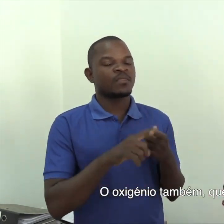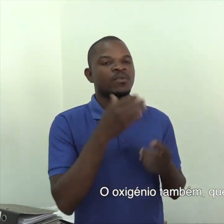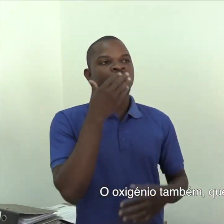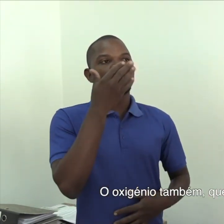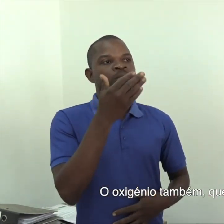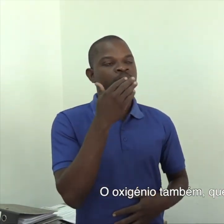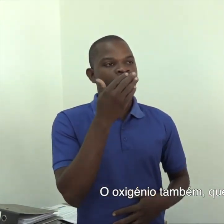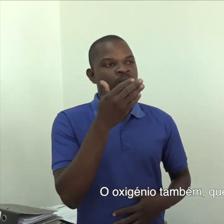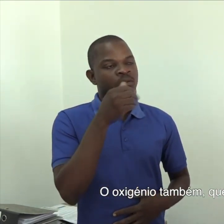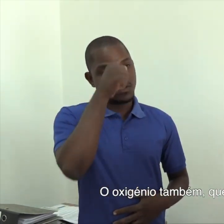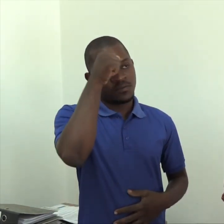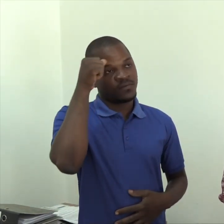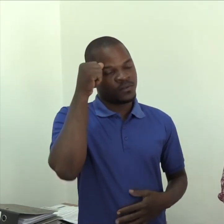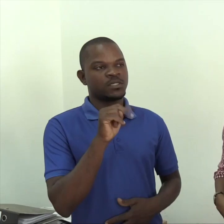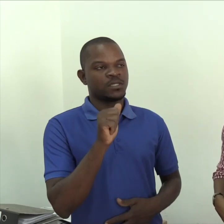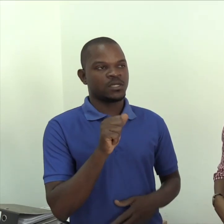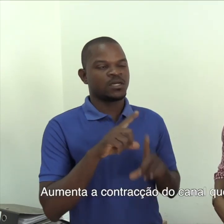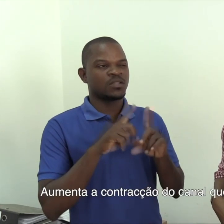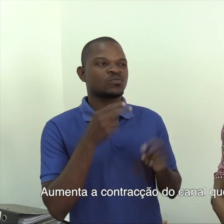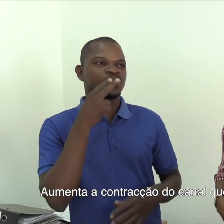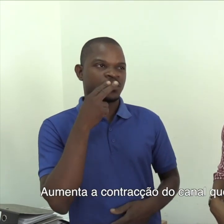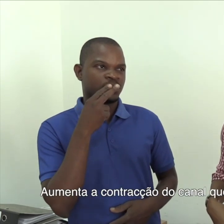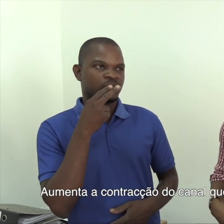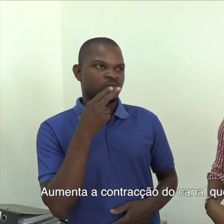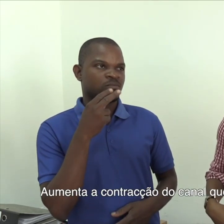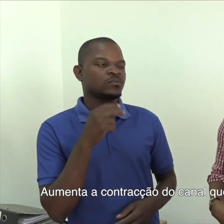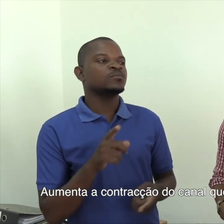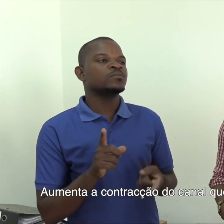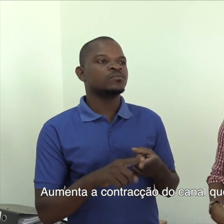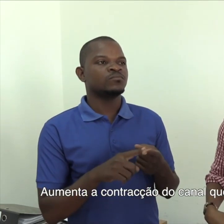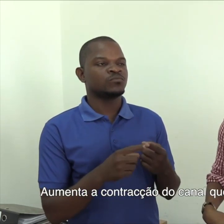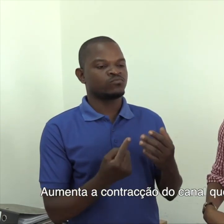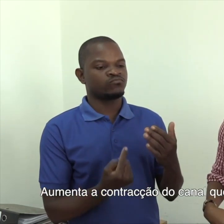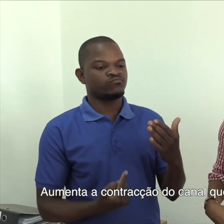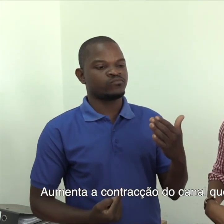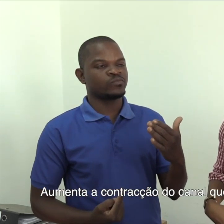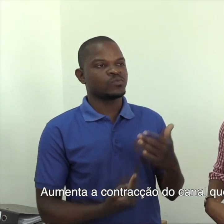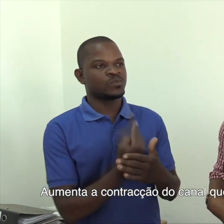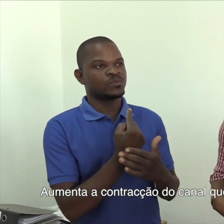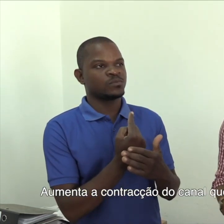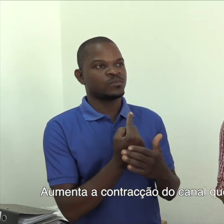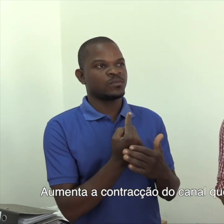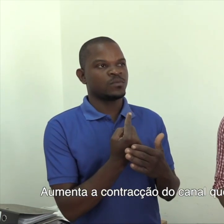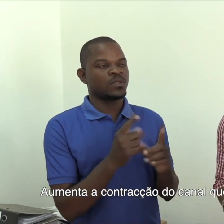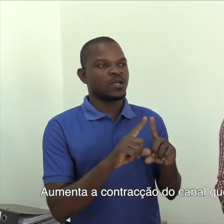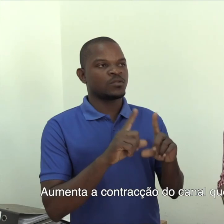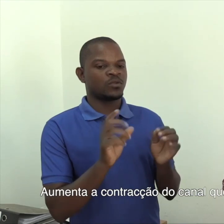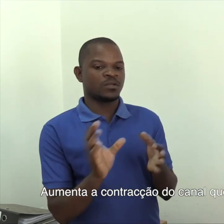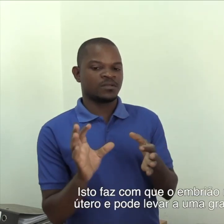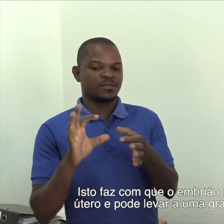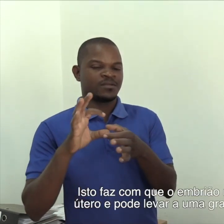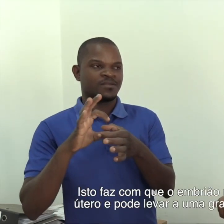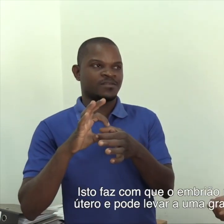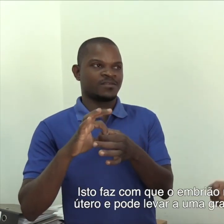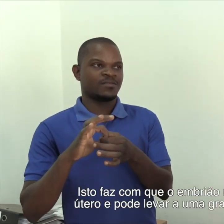que é importante aumenta a contração do canal que leva o embrião ao útero isso